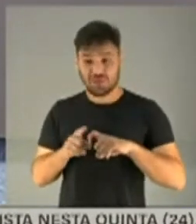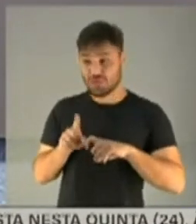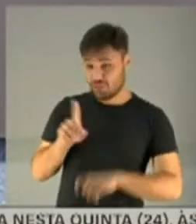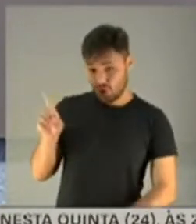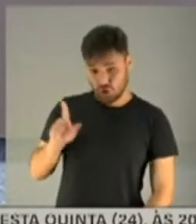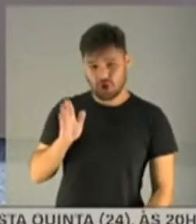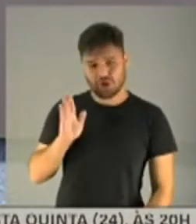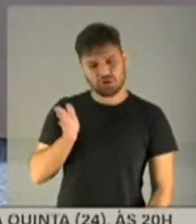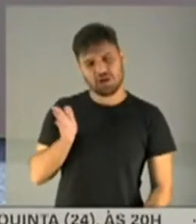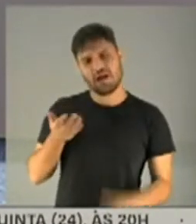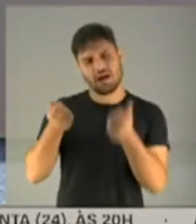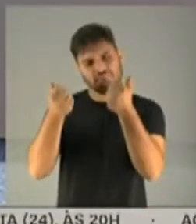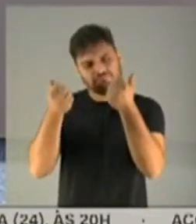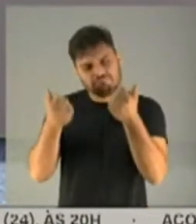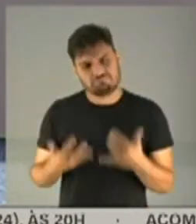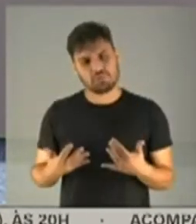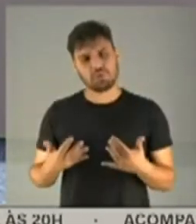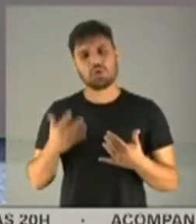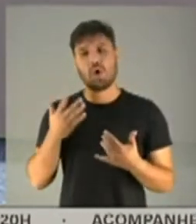mesma